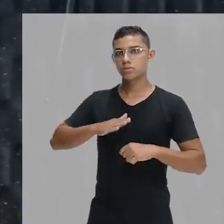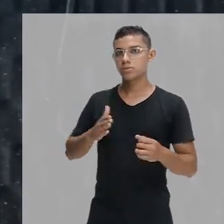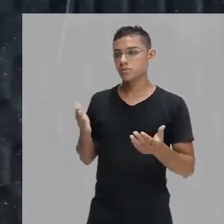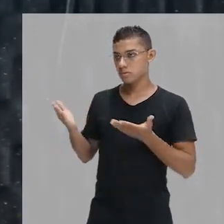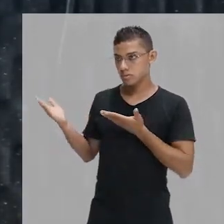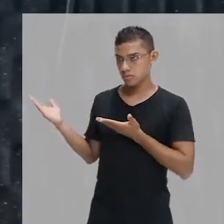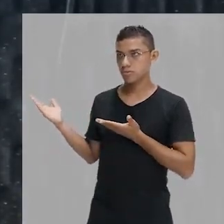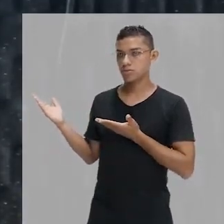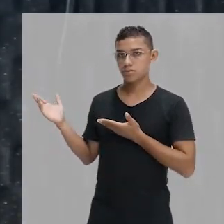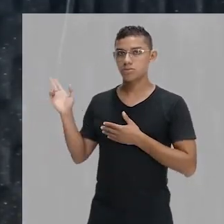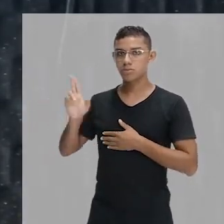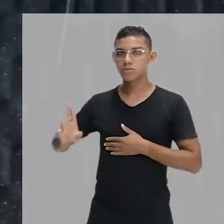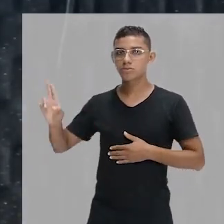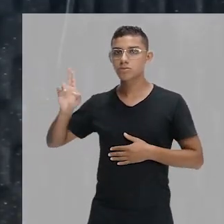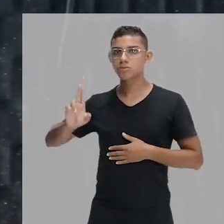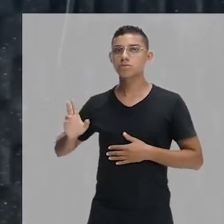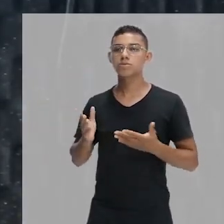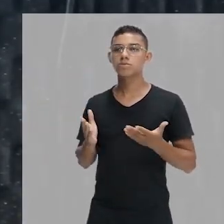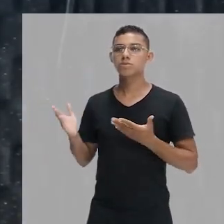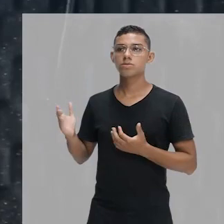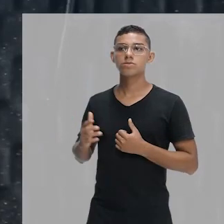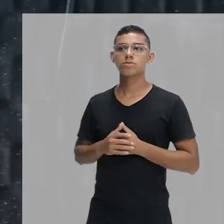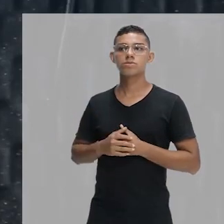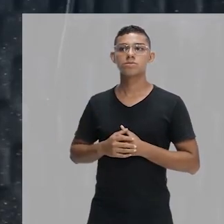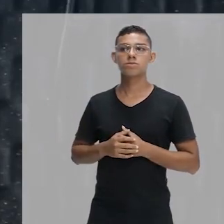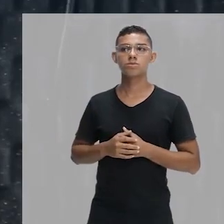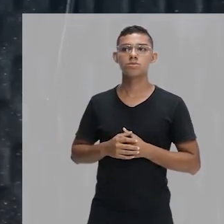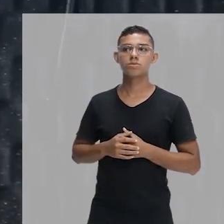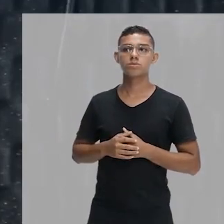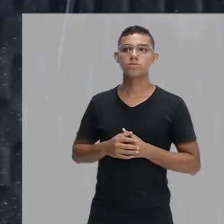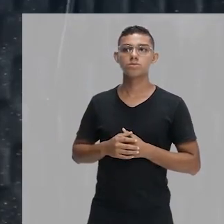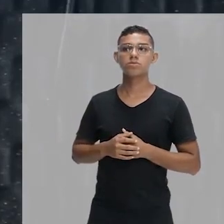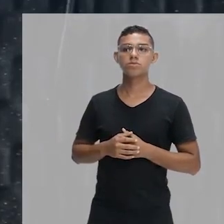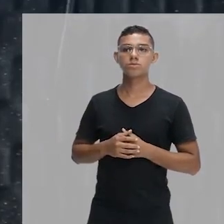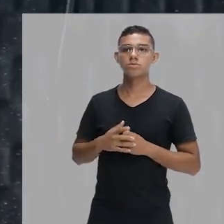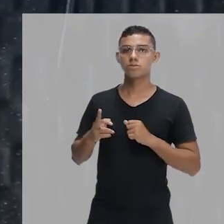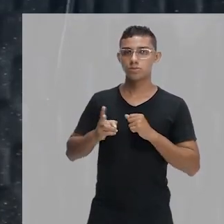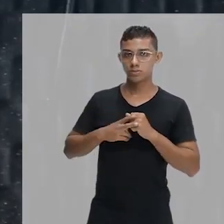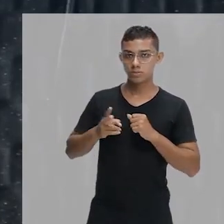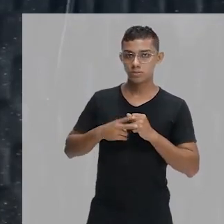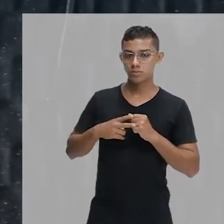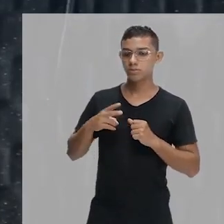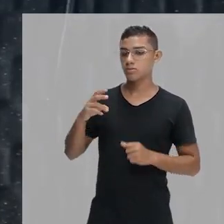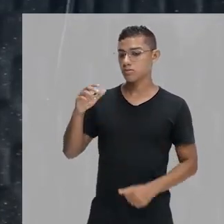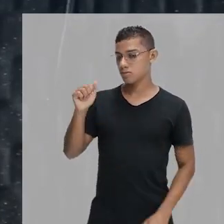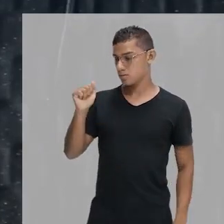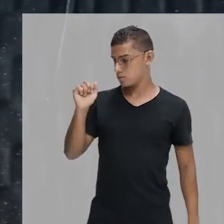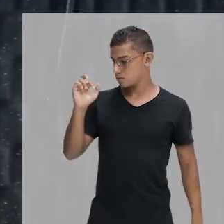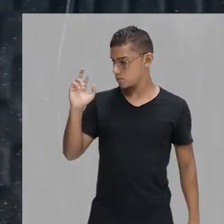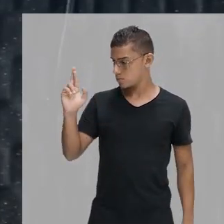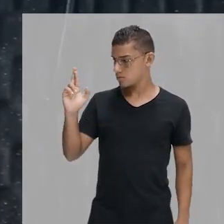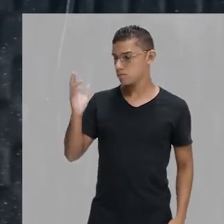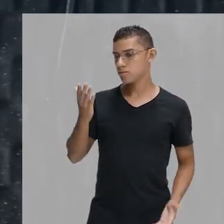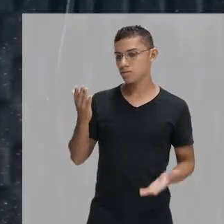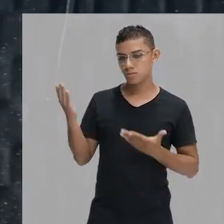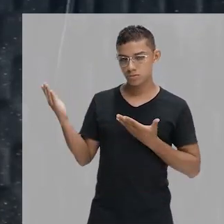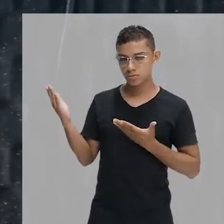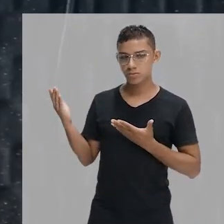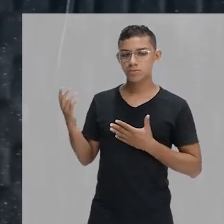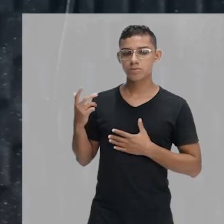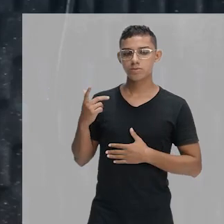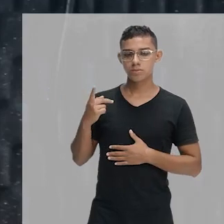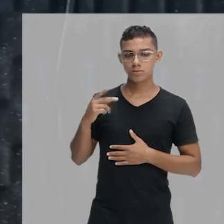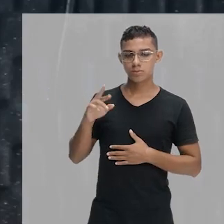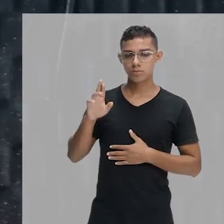essa forma usual aqui para os verbos com terminação AR no presente, no pretérito